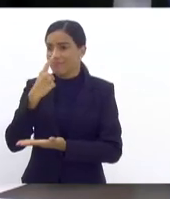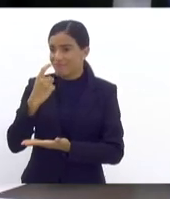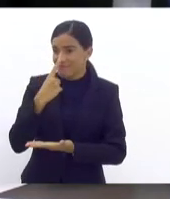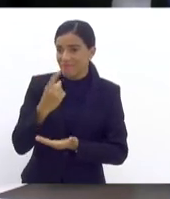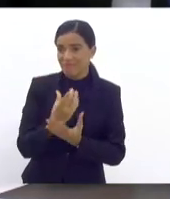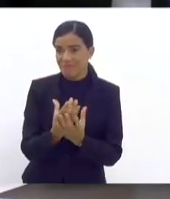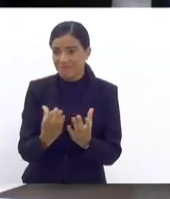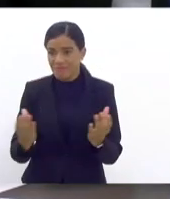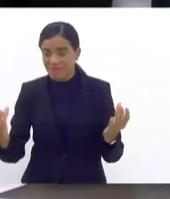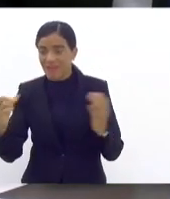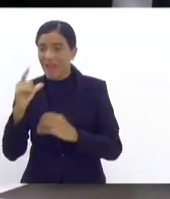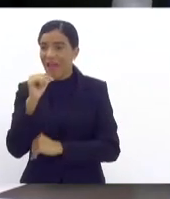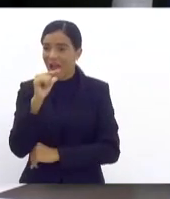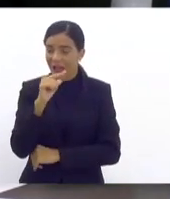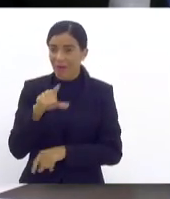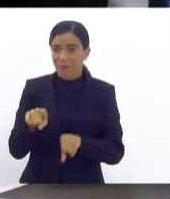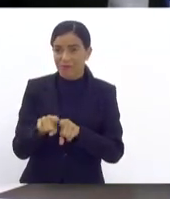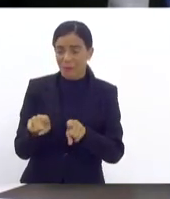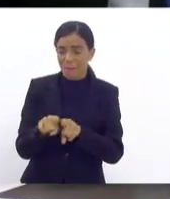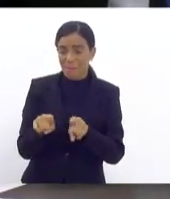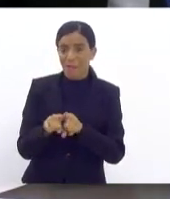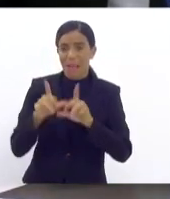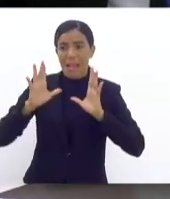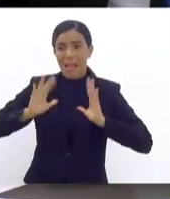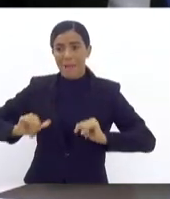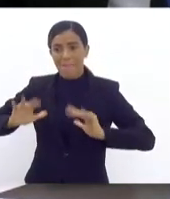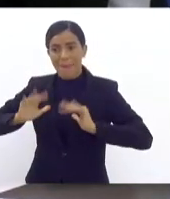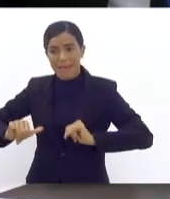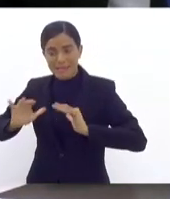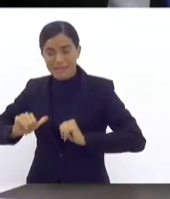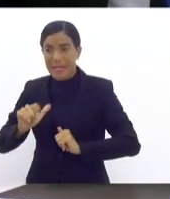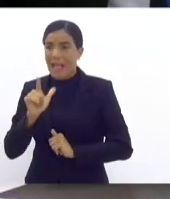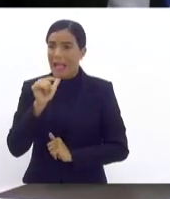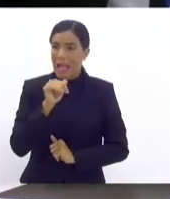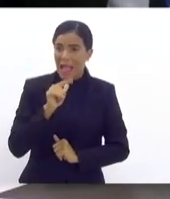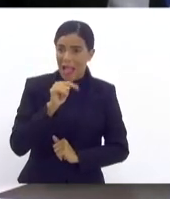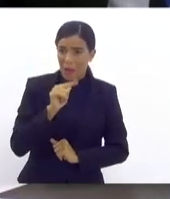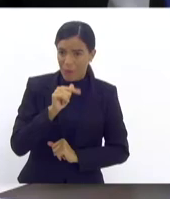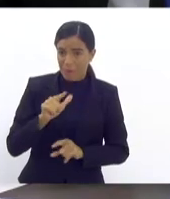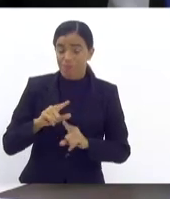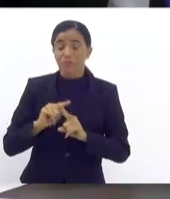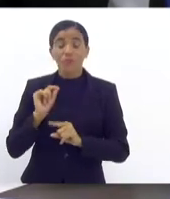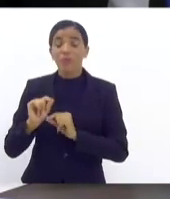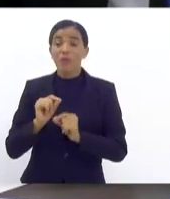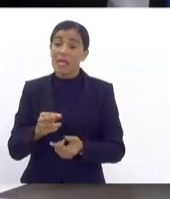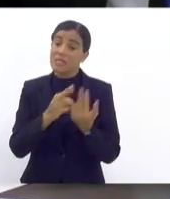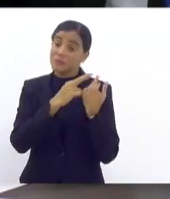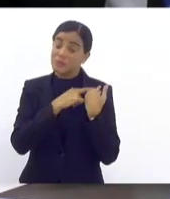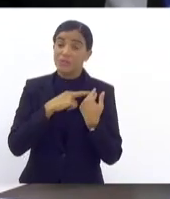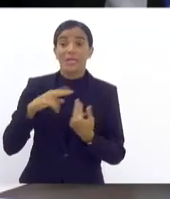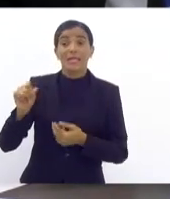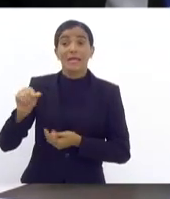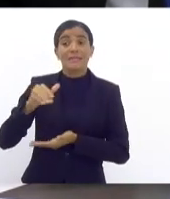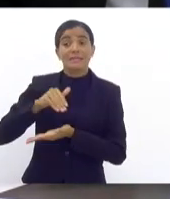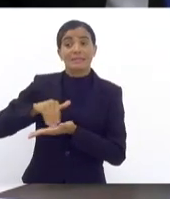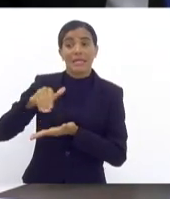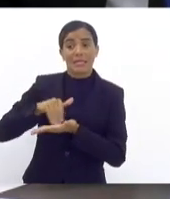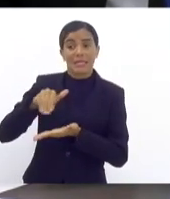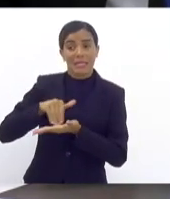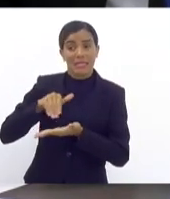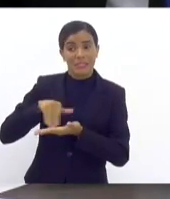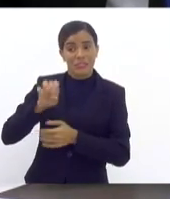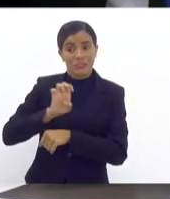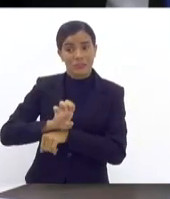ficou a cargo do órgão regulador, regular, da definição de políticas públicas ser da Secretaria Estadual de Transporte. Então,